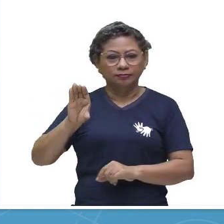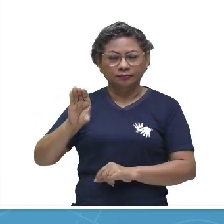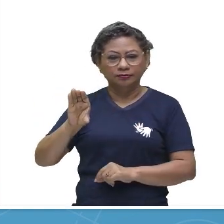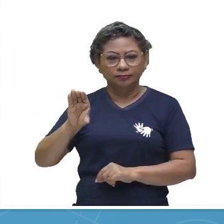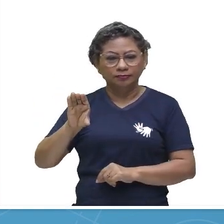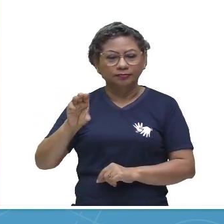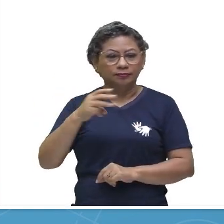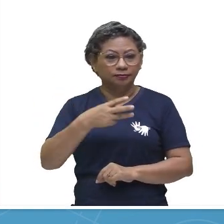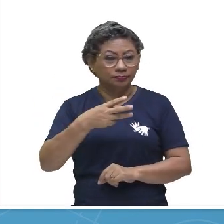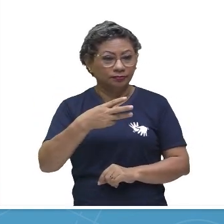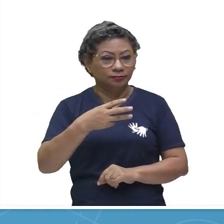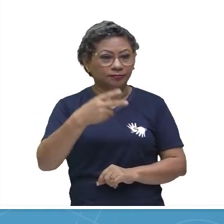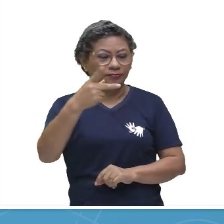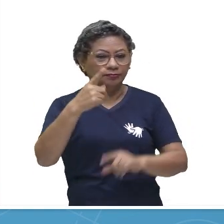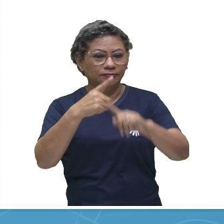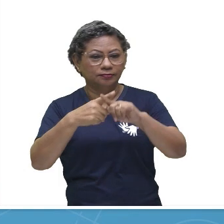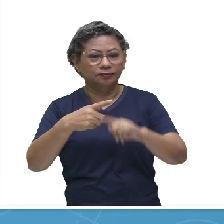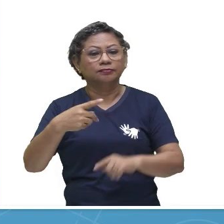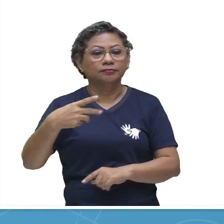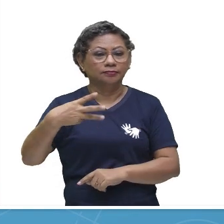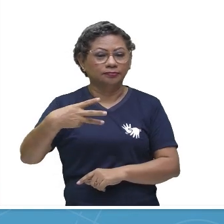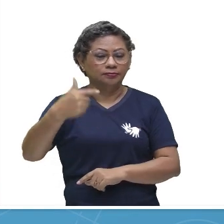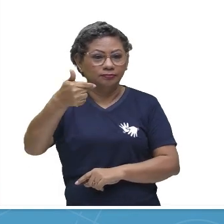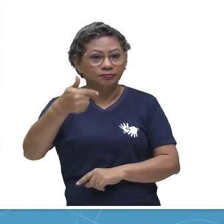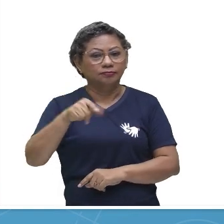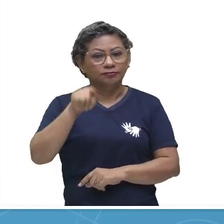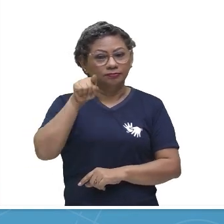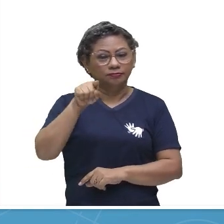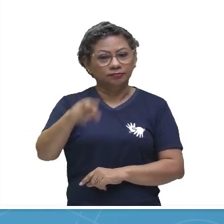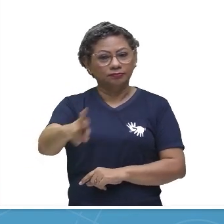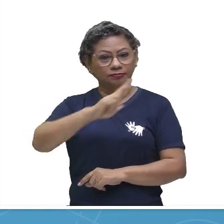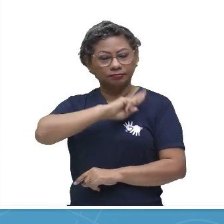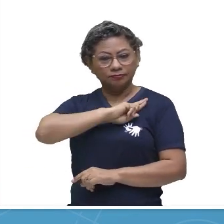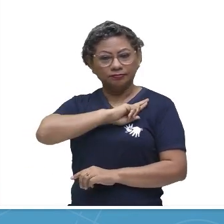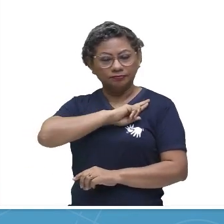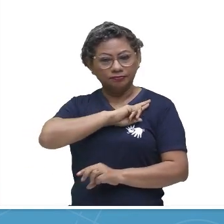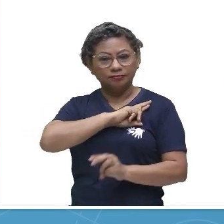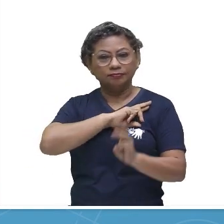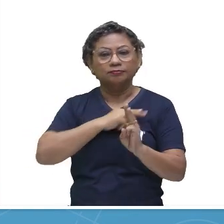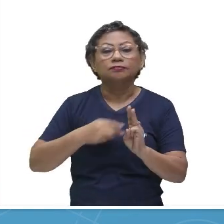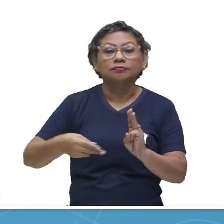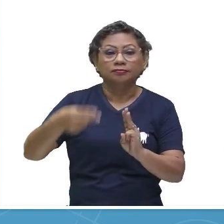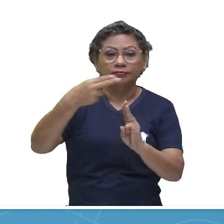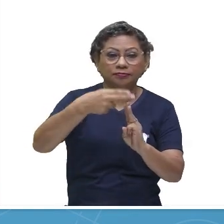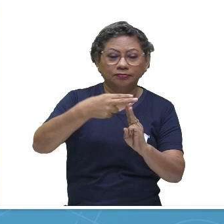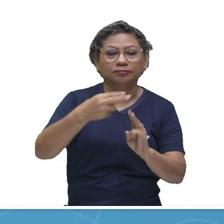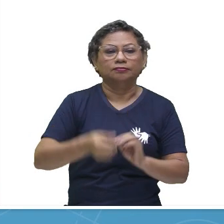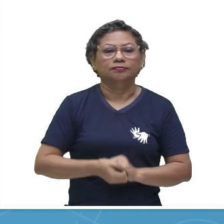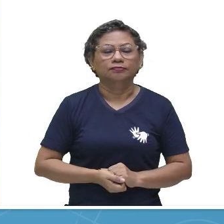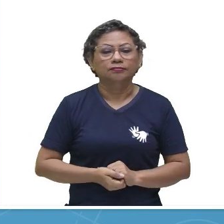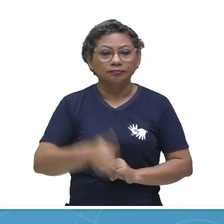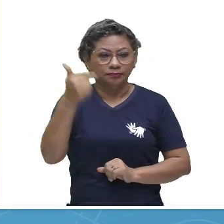para que vocês determinem as potências, ou seja, vocês vão ter que me dar o resultado em forma de produto, já calculado. Questão